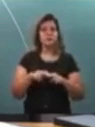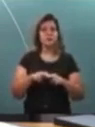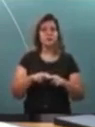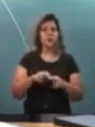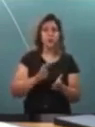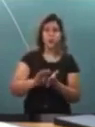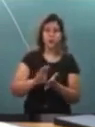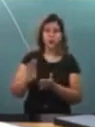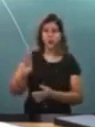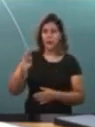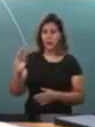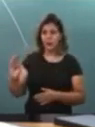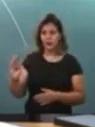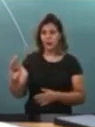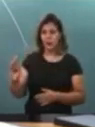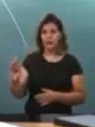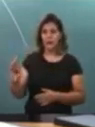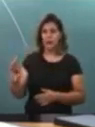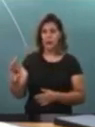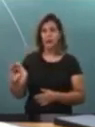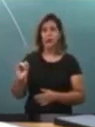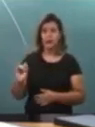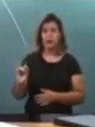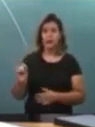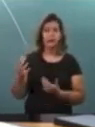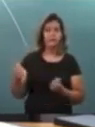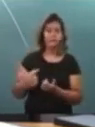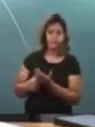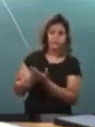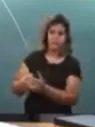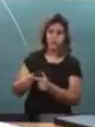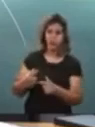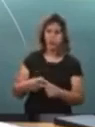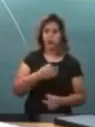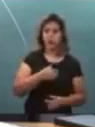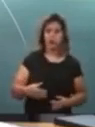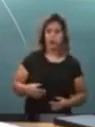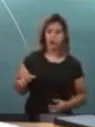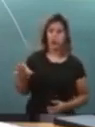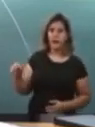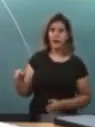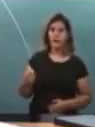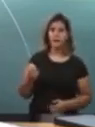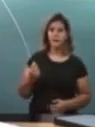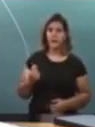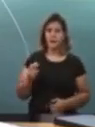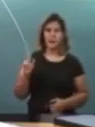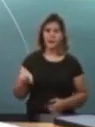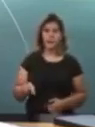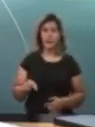a governadora está metendo a mão no dinheiro dos servidores públicos do Rio Grande do Norte. Uma